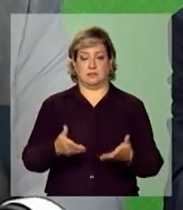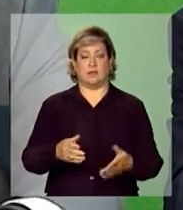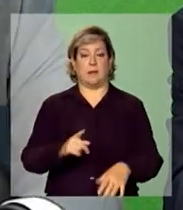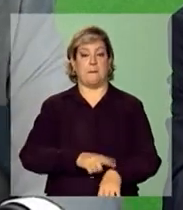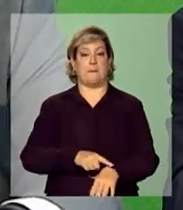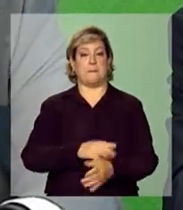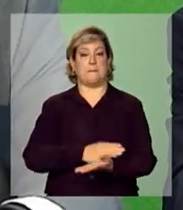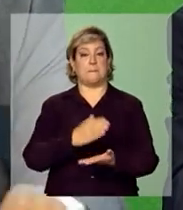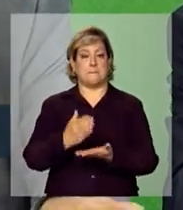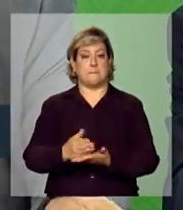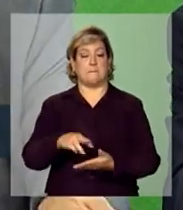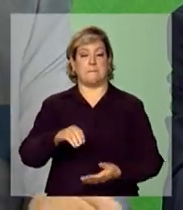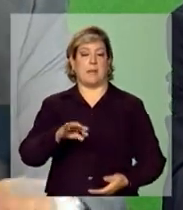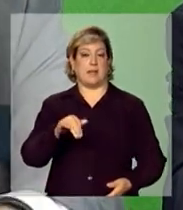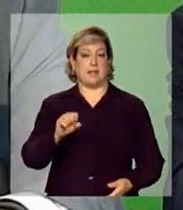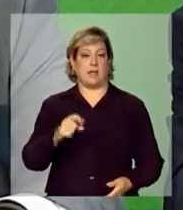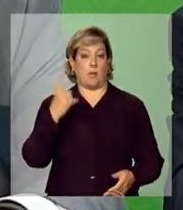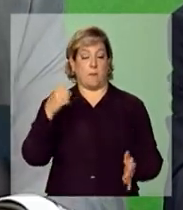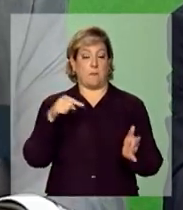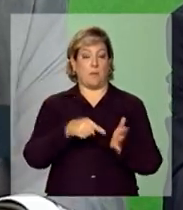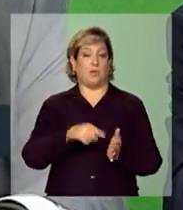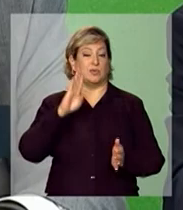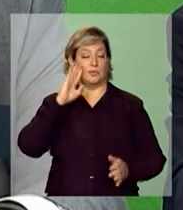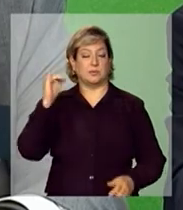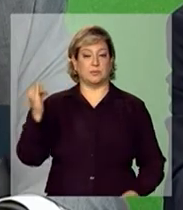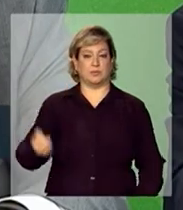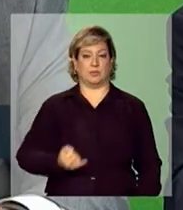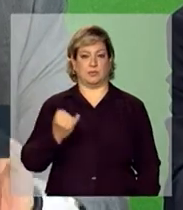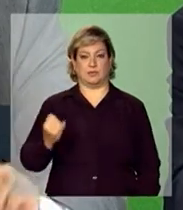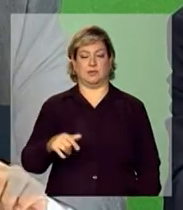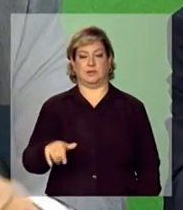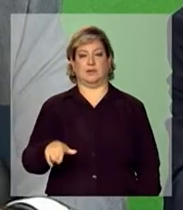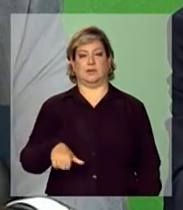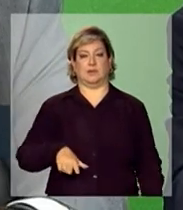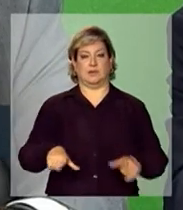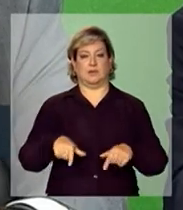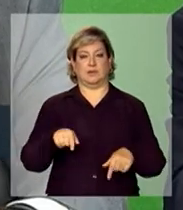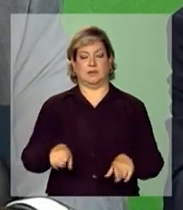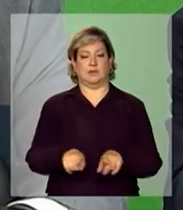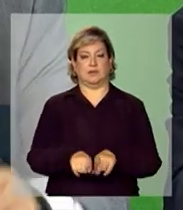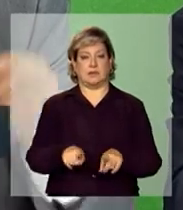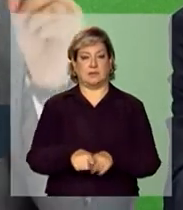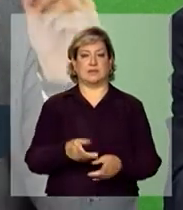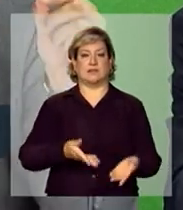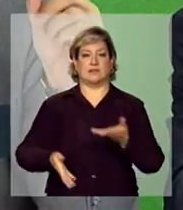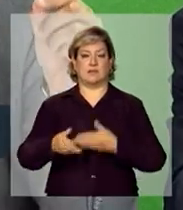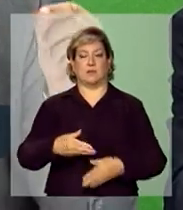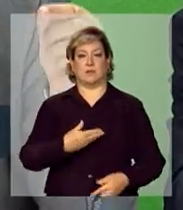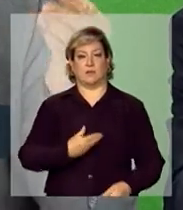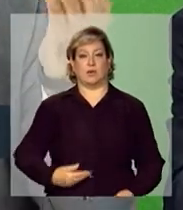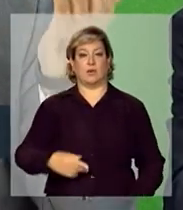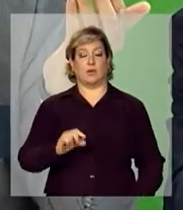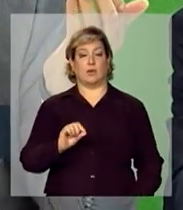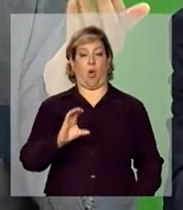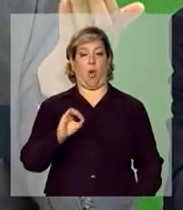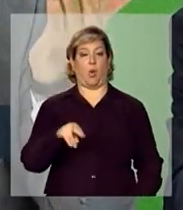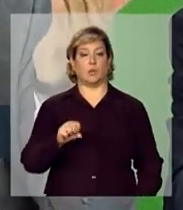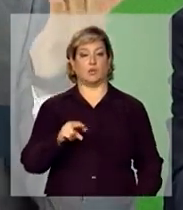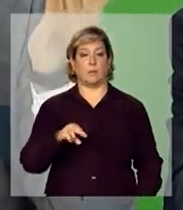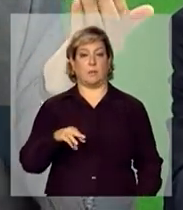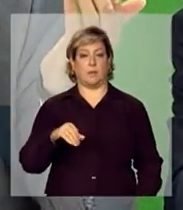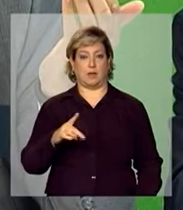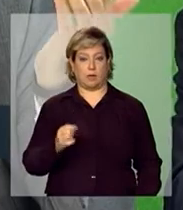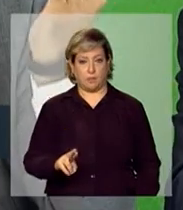prazo e metas como um ponto importante da atuação também do plano de Serviço Público Consumidor ele